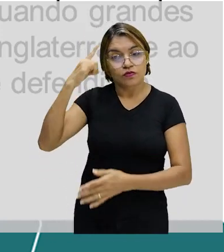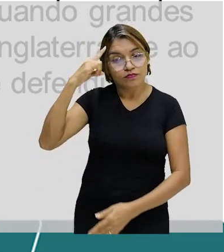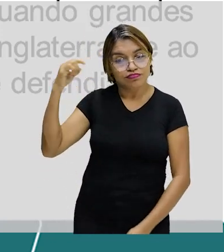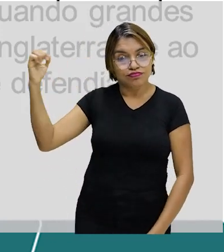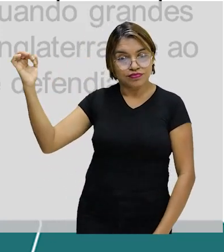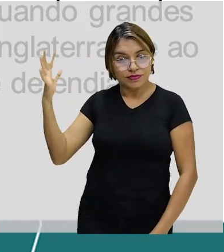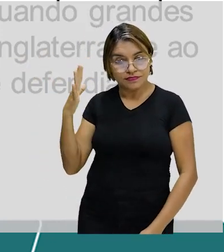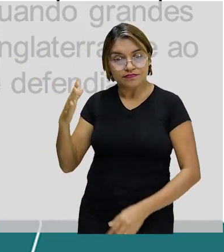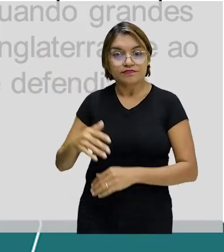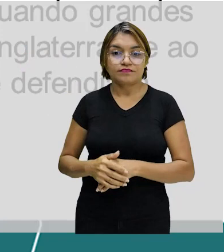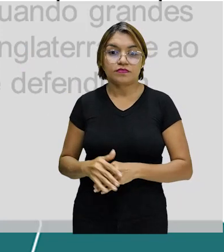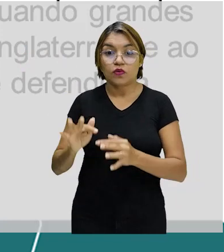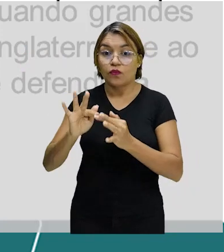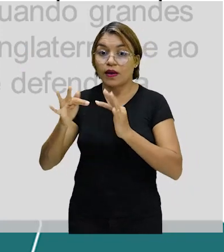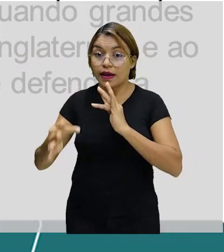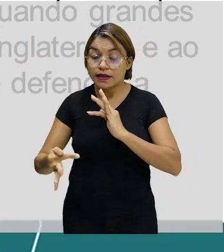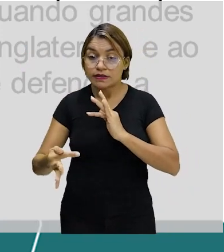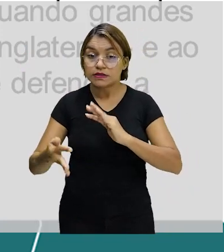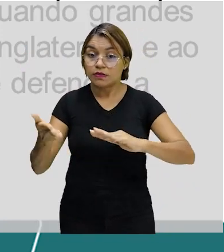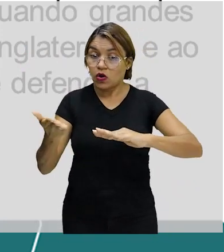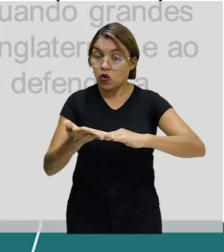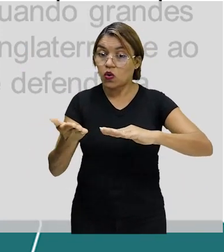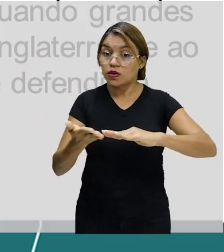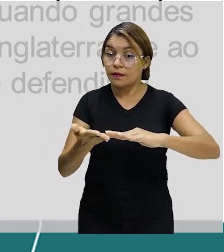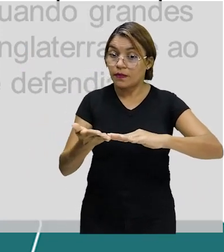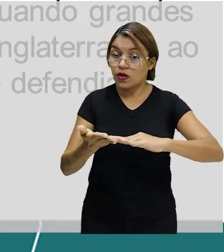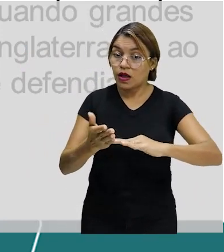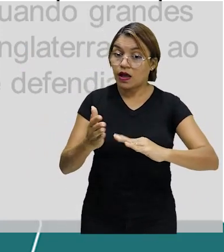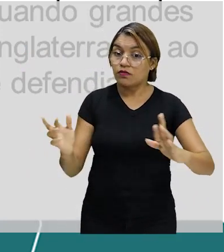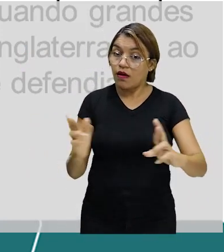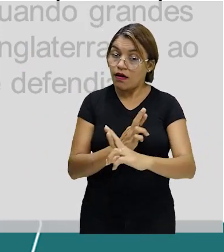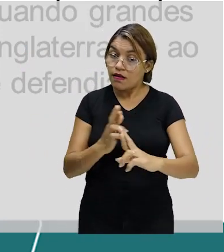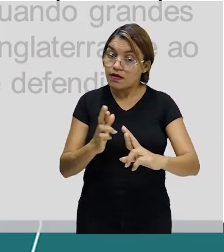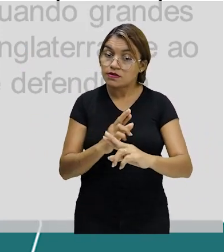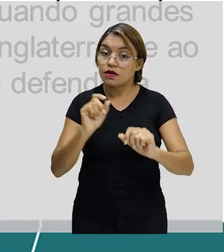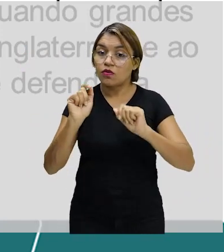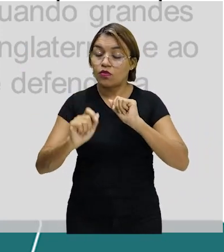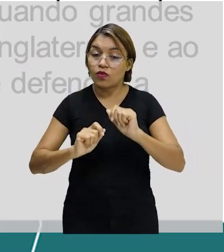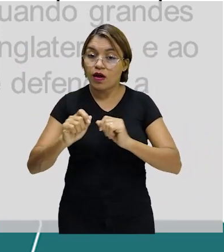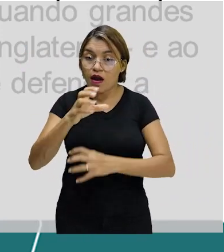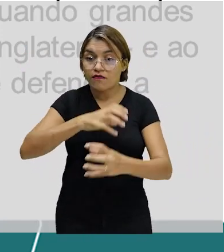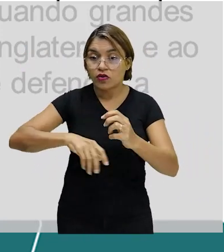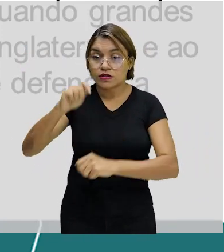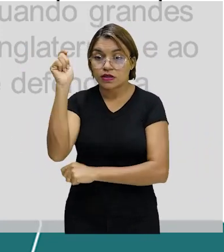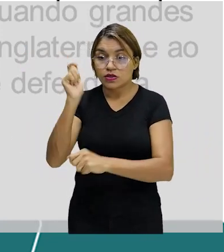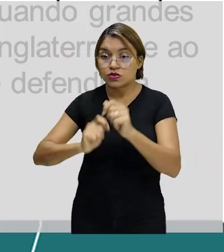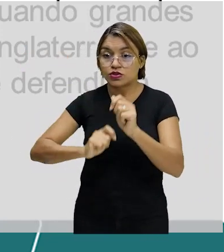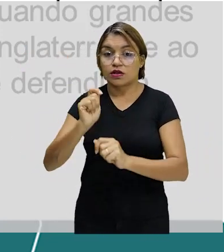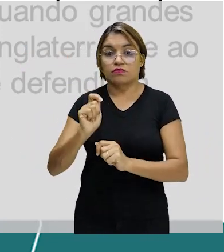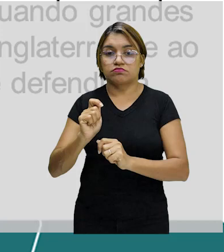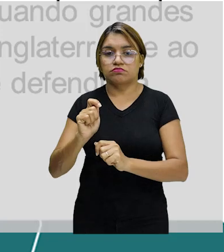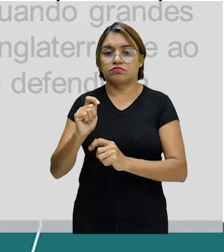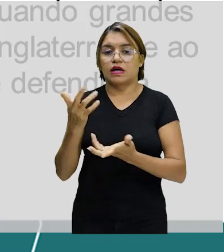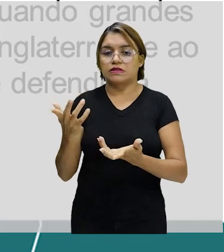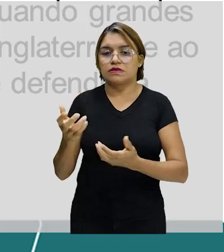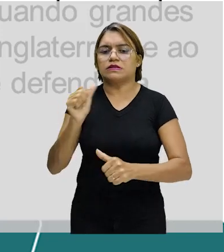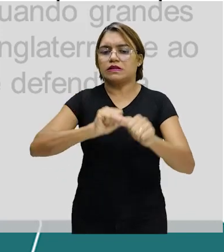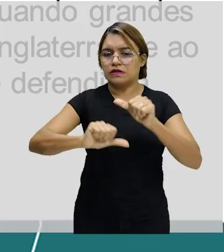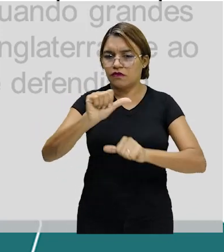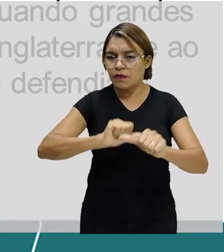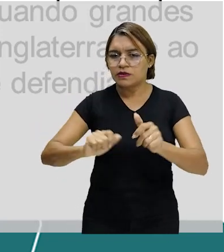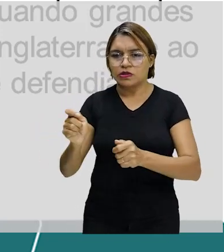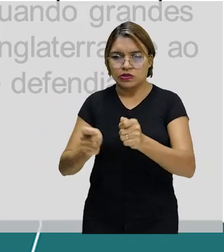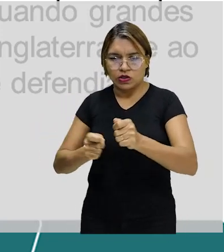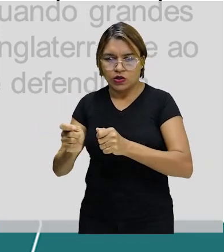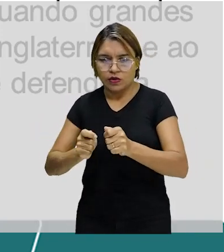arcadismo ele é contemporâneo à Revolução Industrial. Quando grandes transformações econômicas começaram a acontecer na Inglaterra,